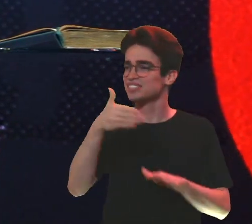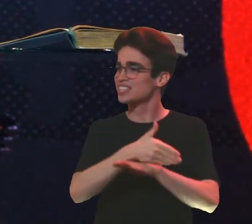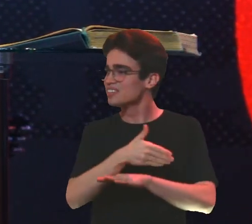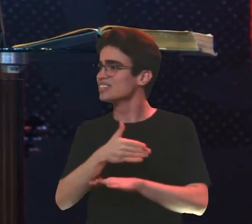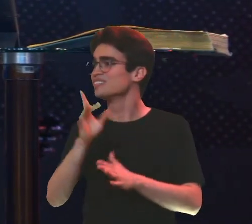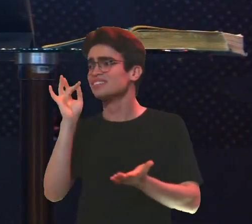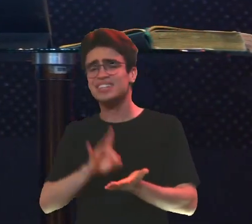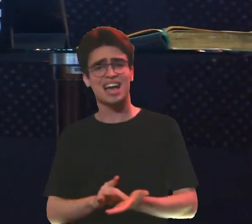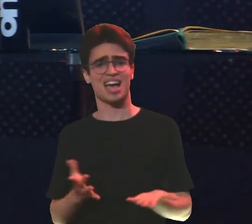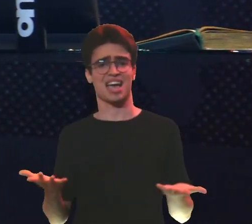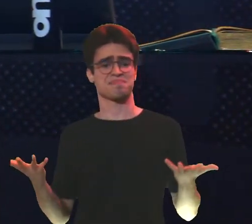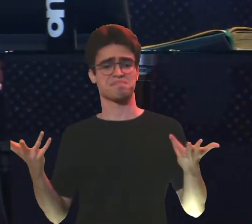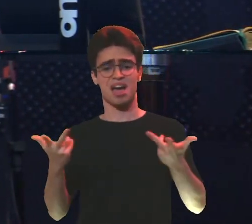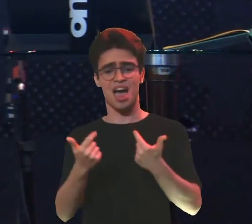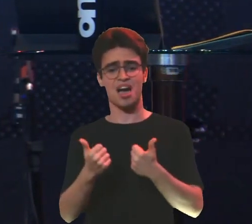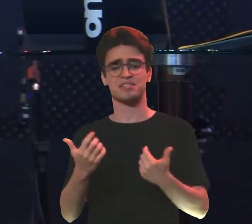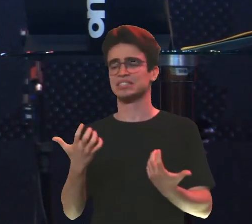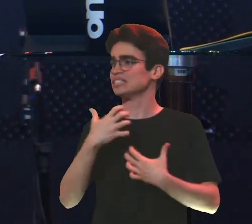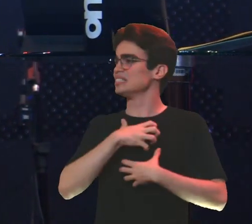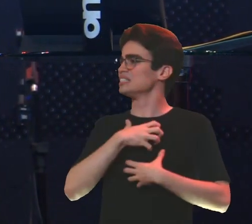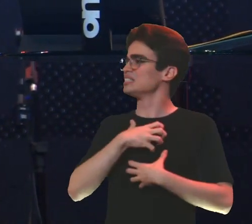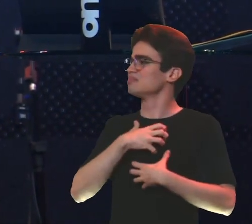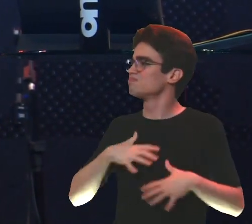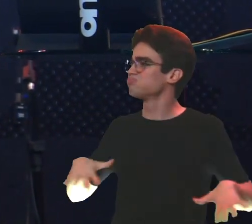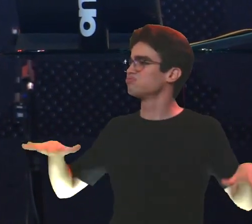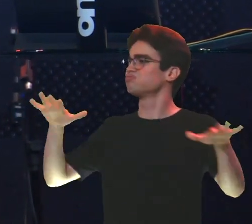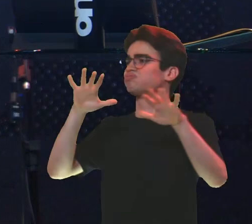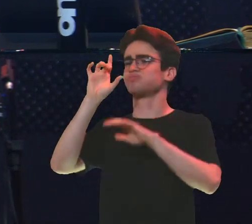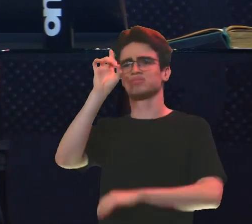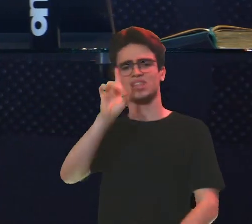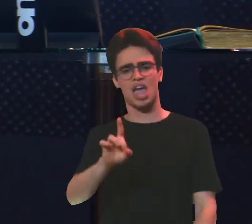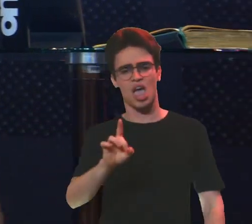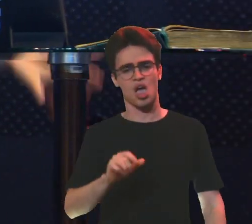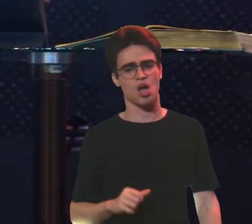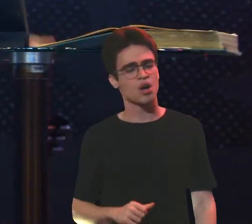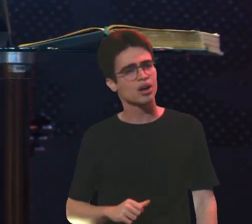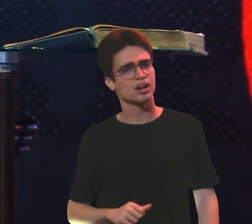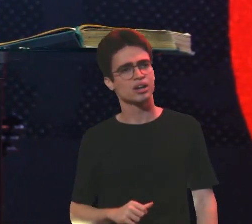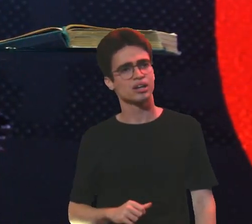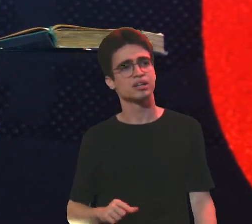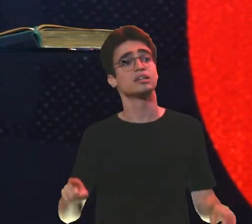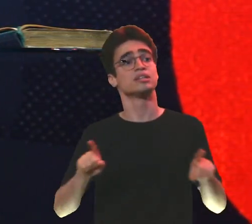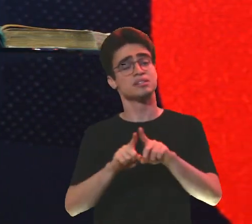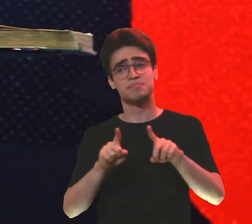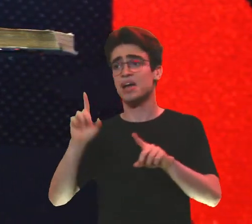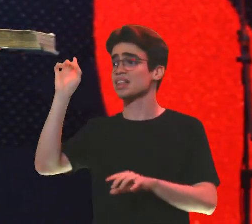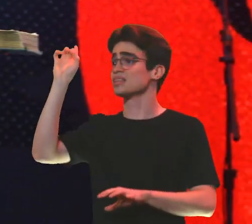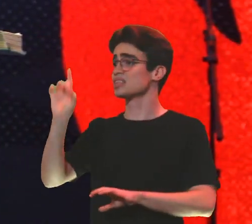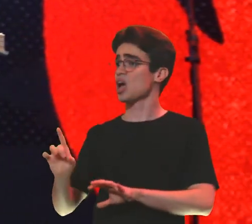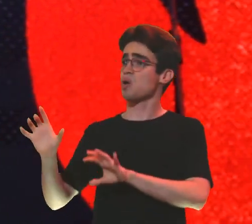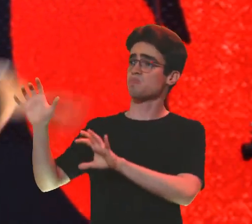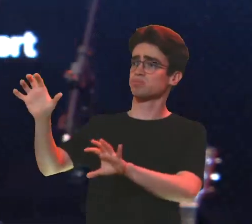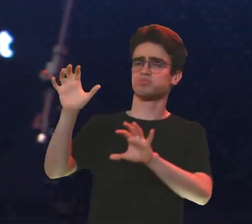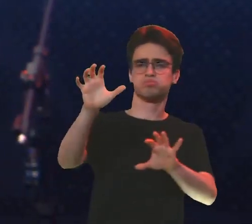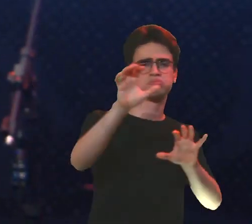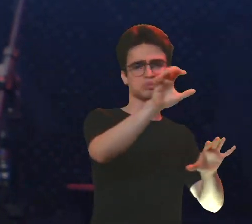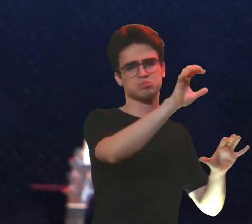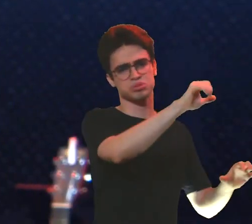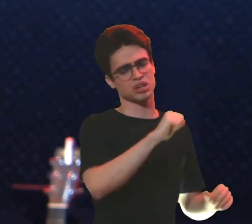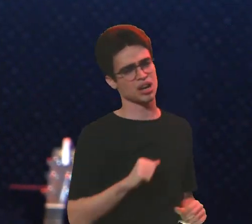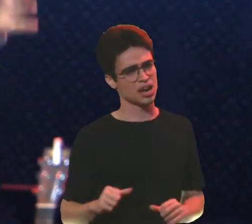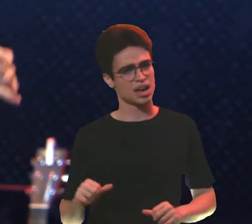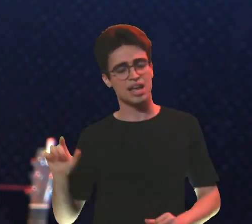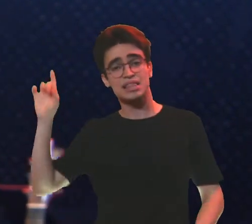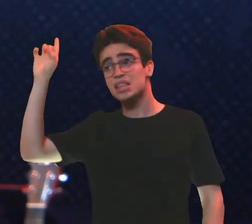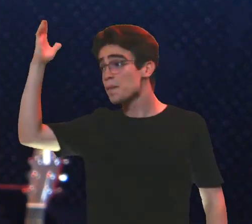você sabe. A gente sentia Deus aqui com a gente. Deus começou a operar no nosso meio. A presença